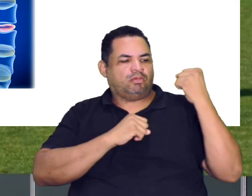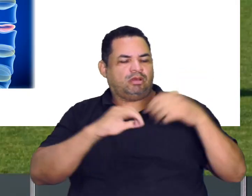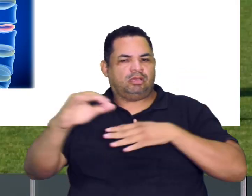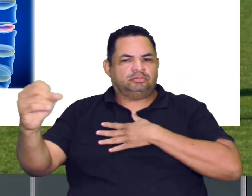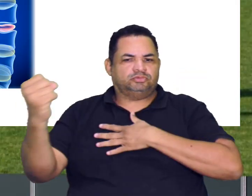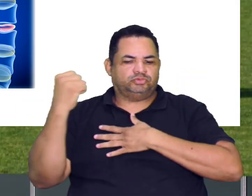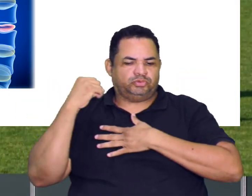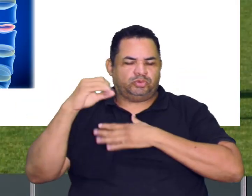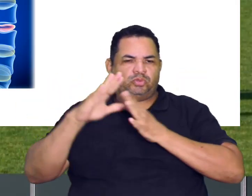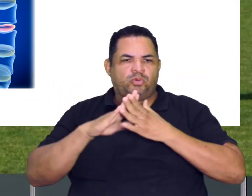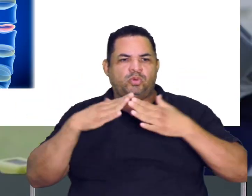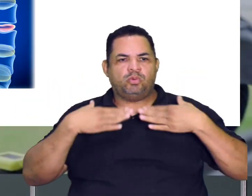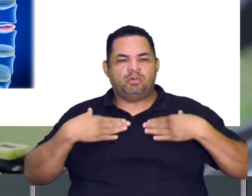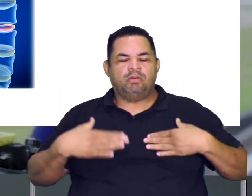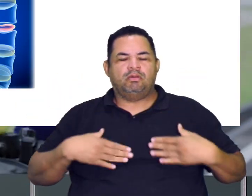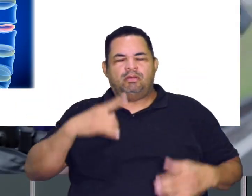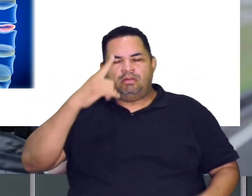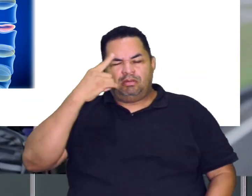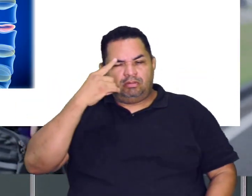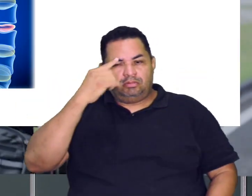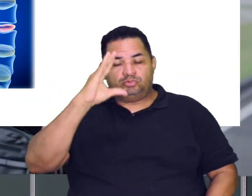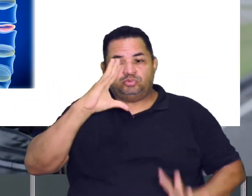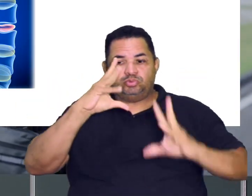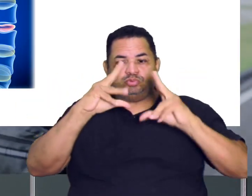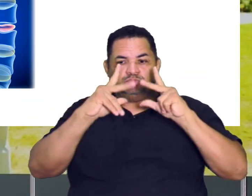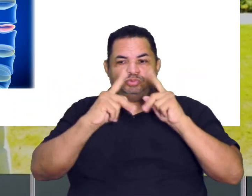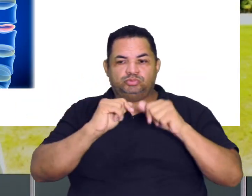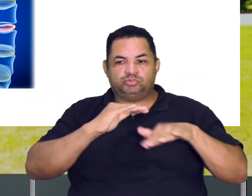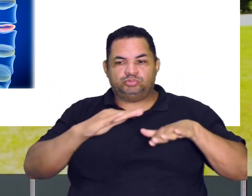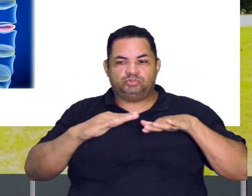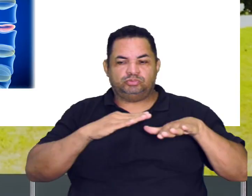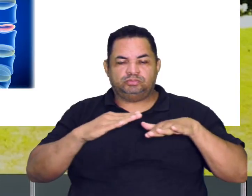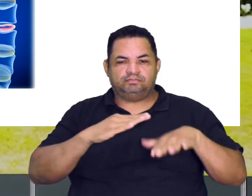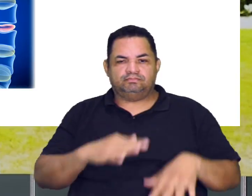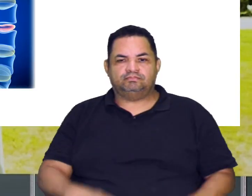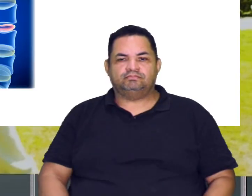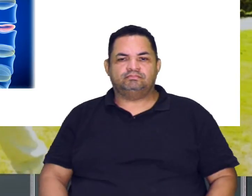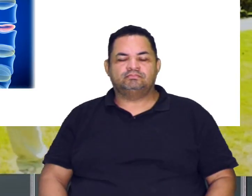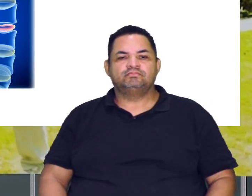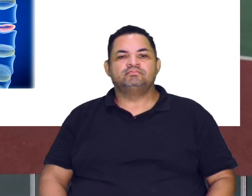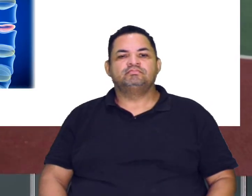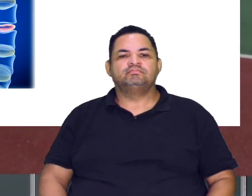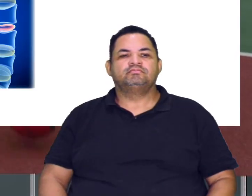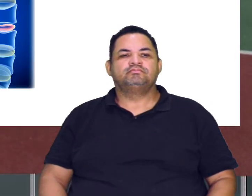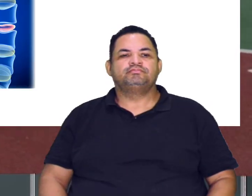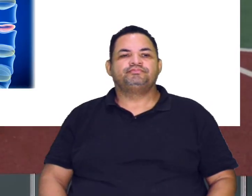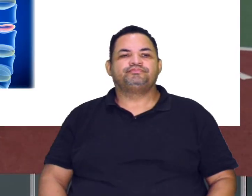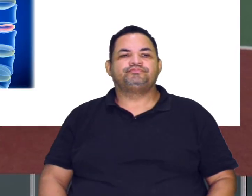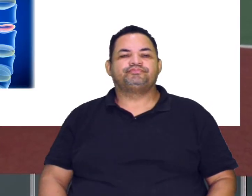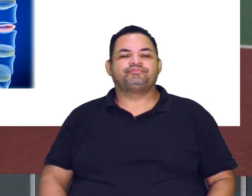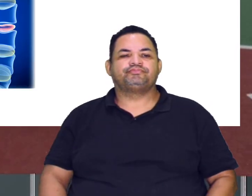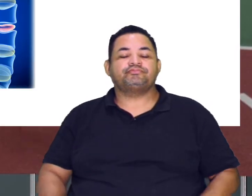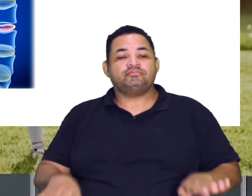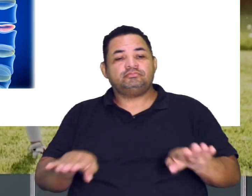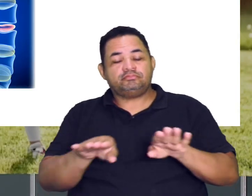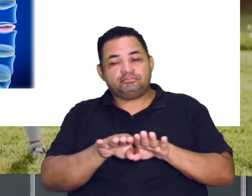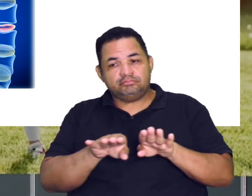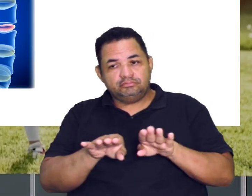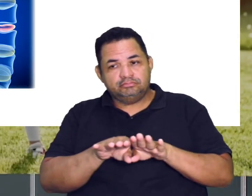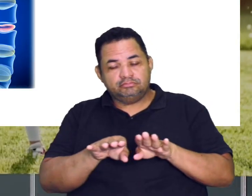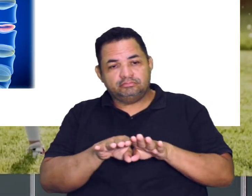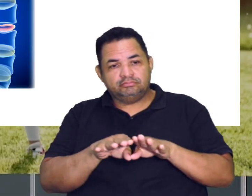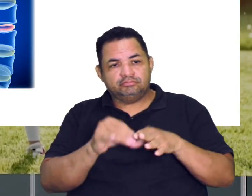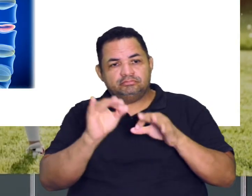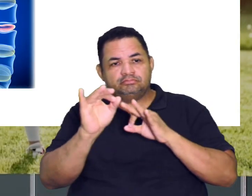o corpo, dê aquela piscada, sabe? Tudo isso vem a partir desses impulsos. Muito bem. E ao mesmo